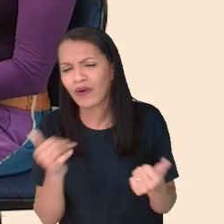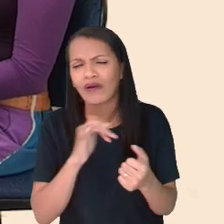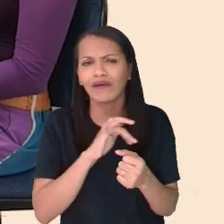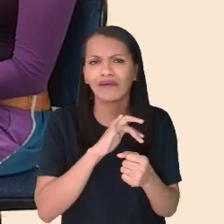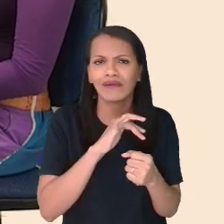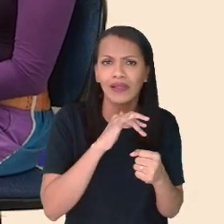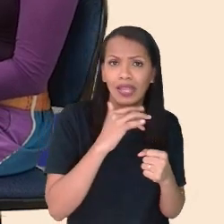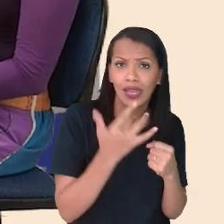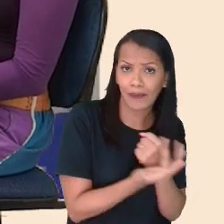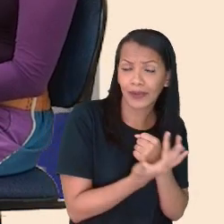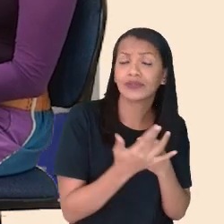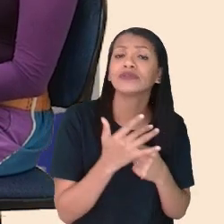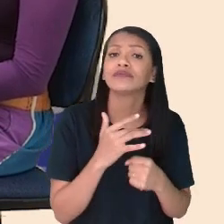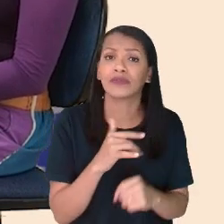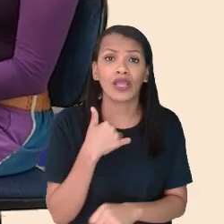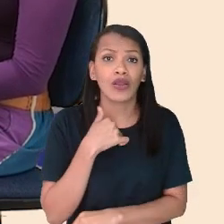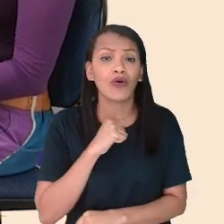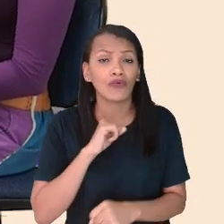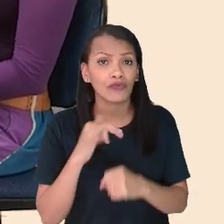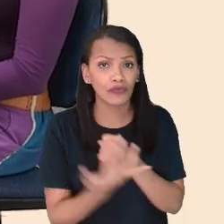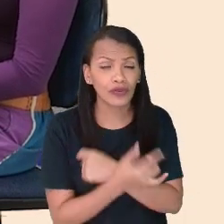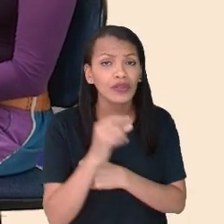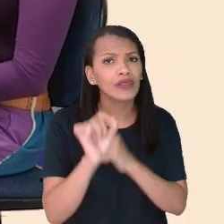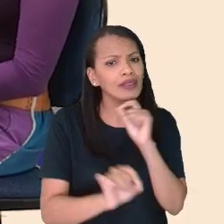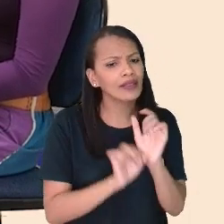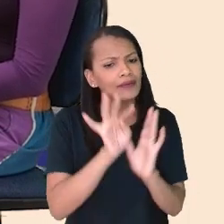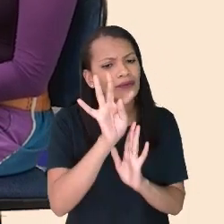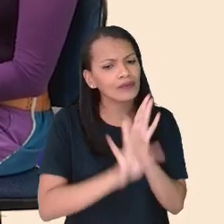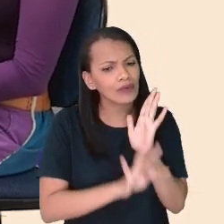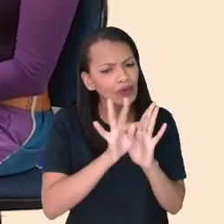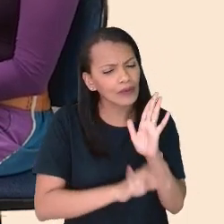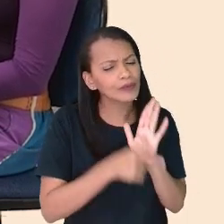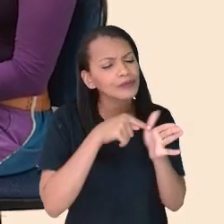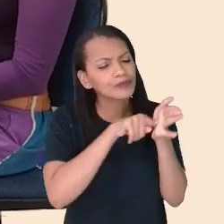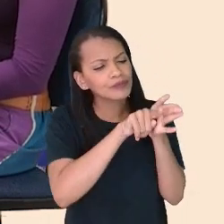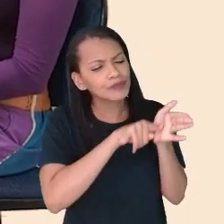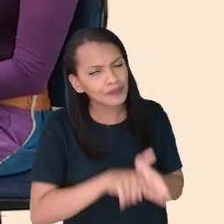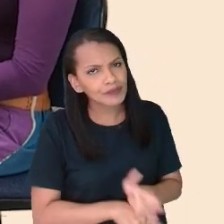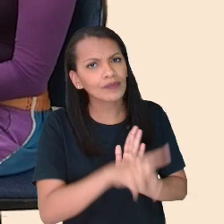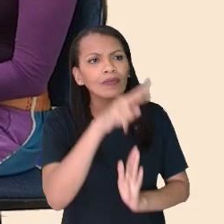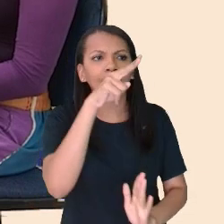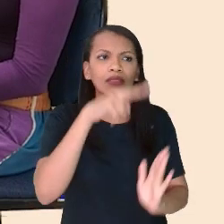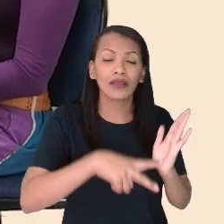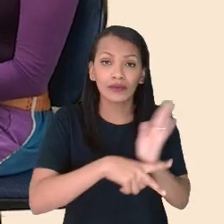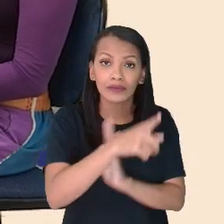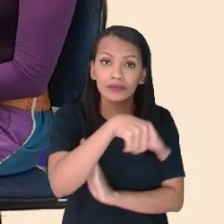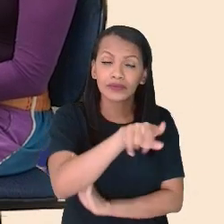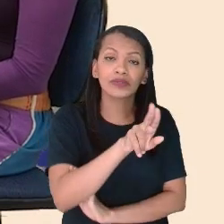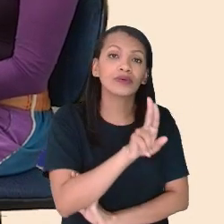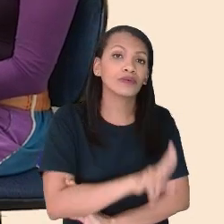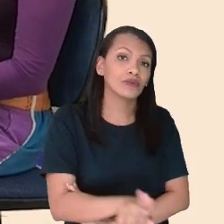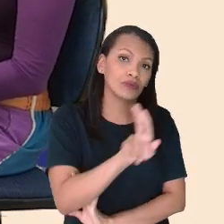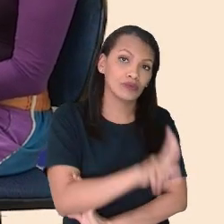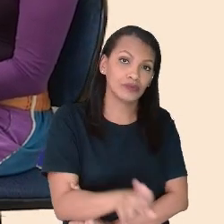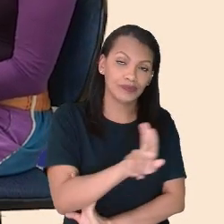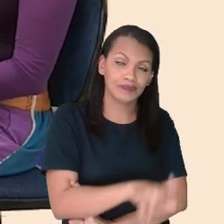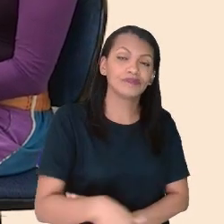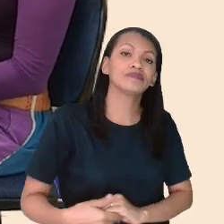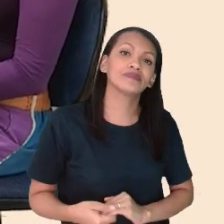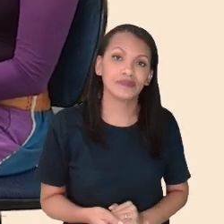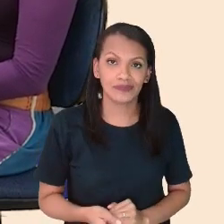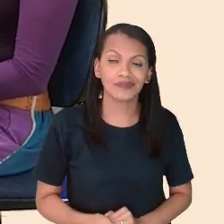assim, eu vi que através do texto, da pesquisa, da leitura, você usou, não é,